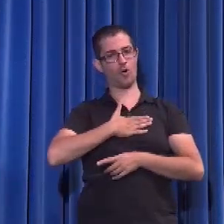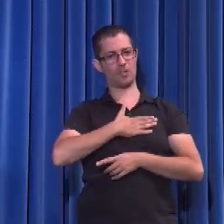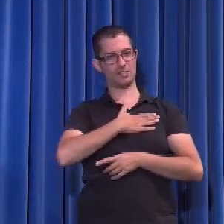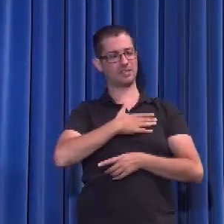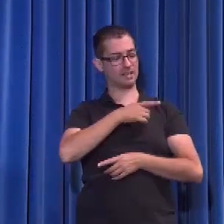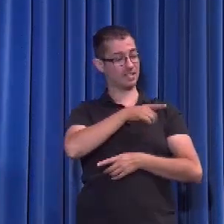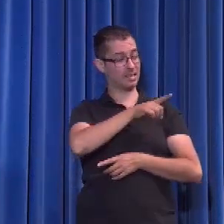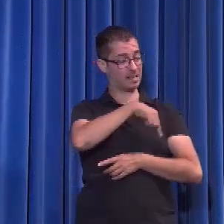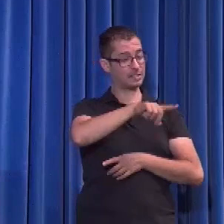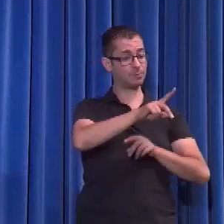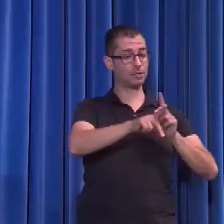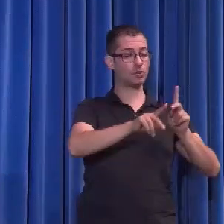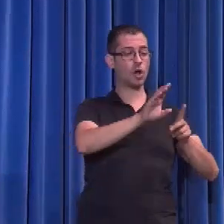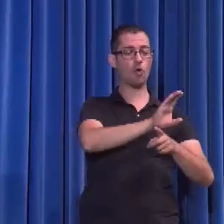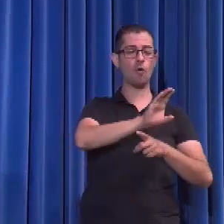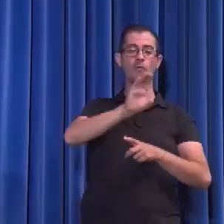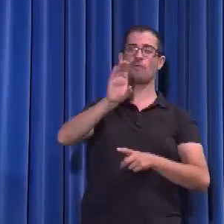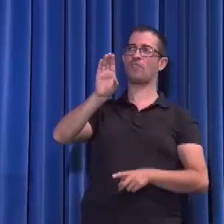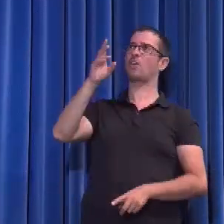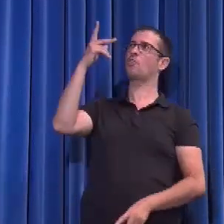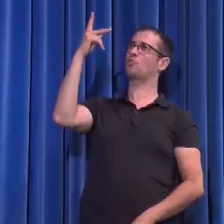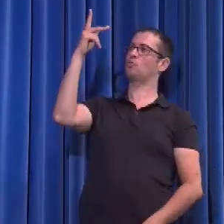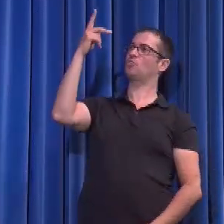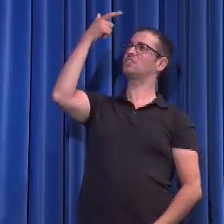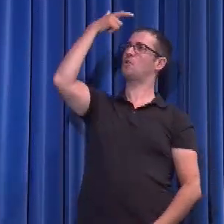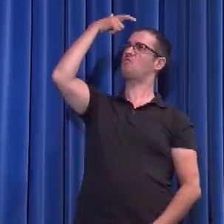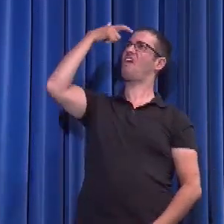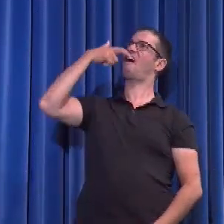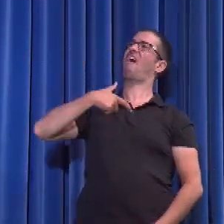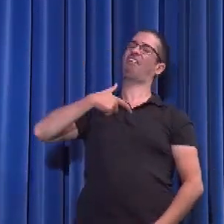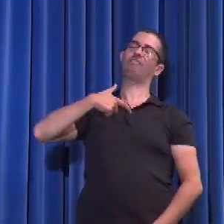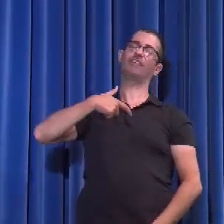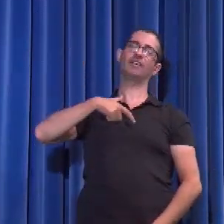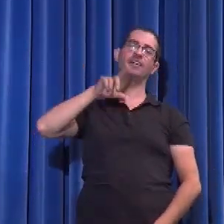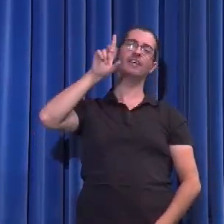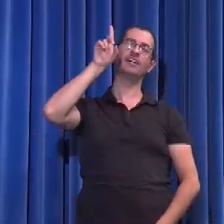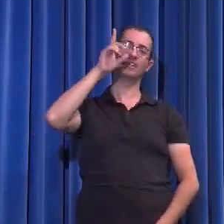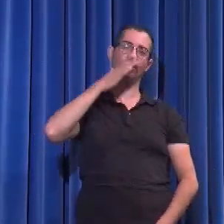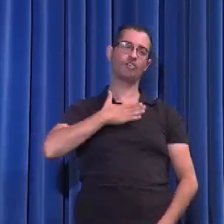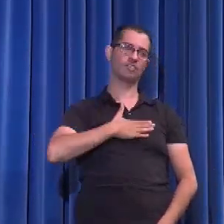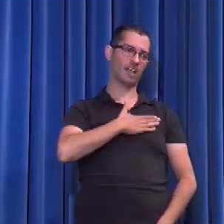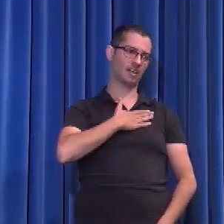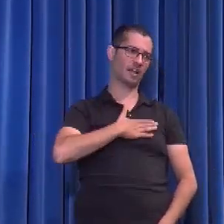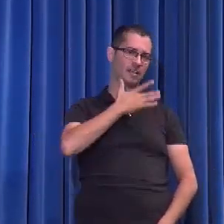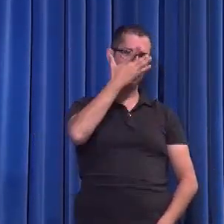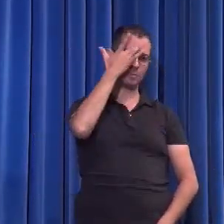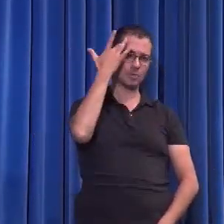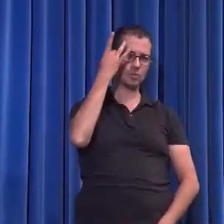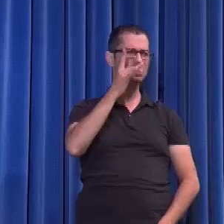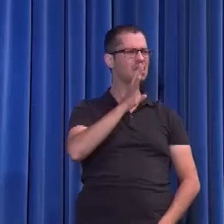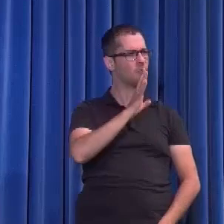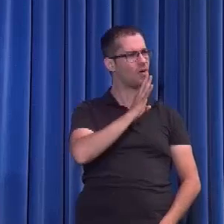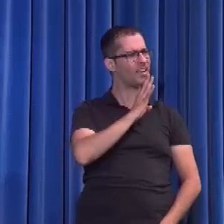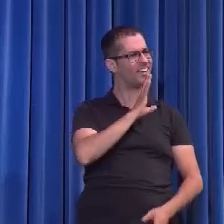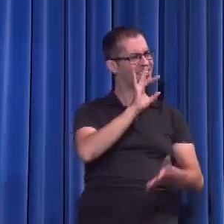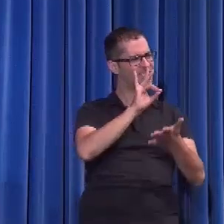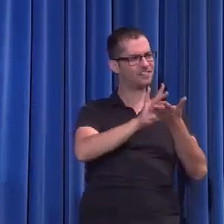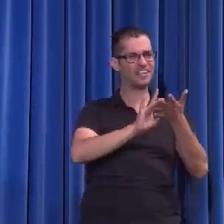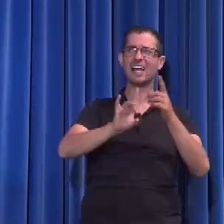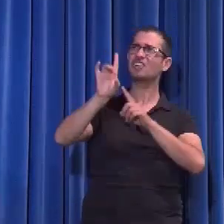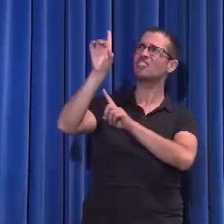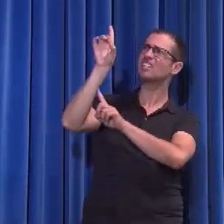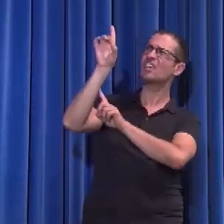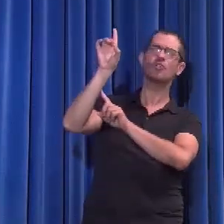confiem no seu caráter. Deus se agrada daqueles que têm conhecimento de quem Ele é, revelado em